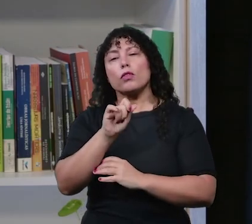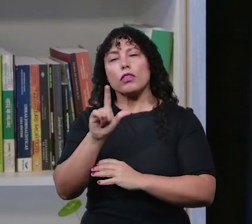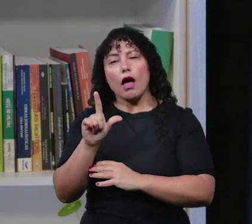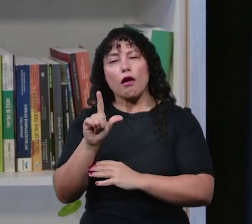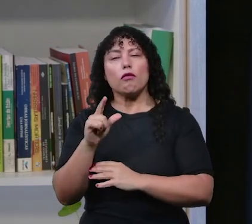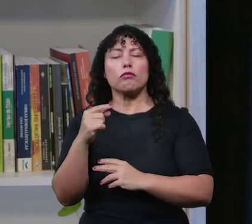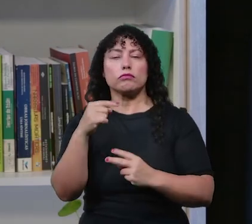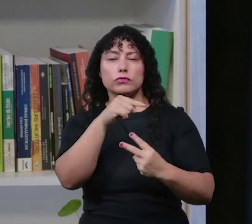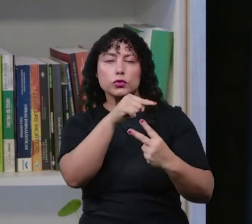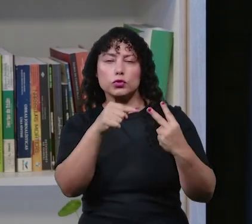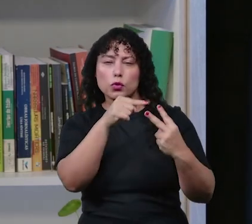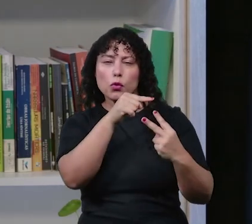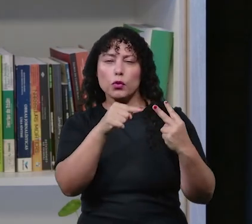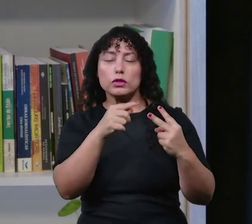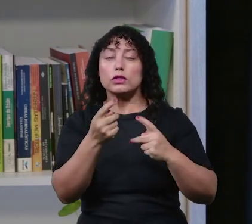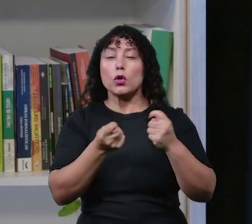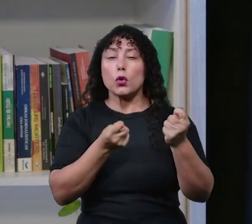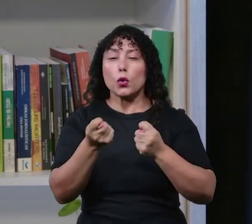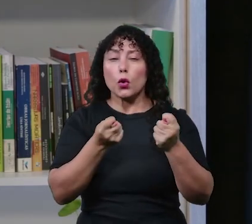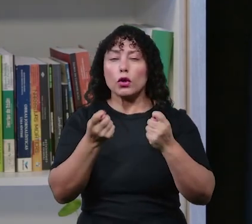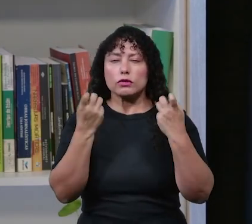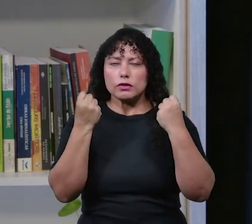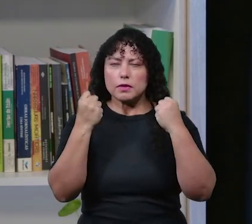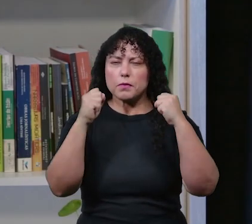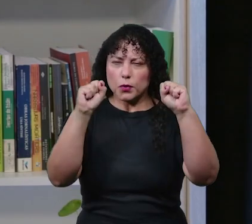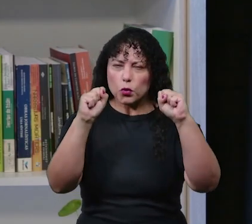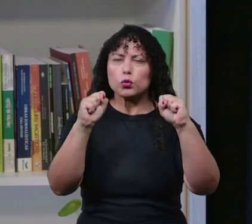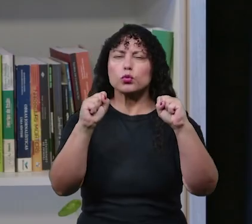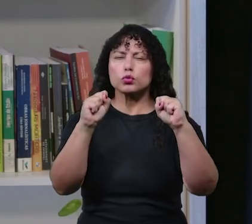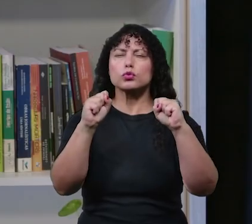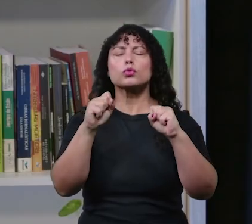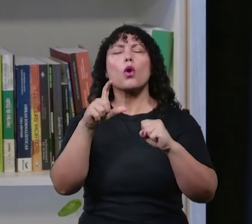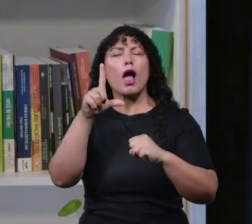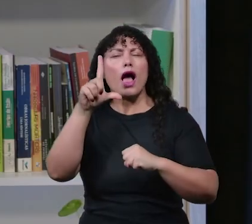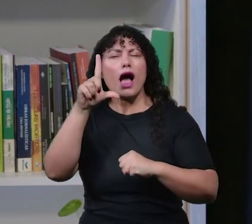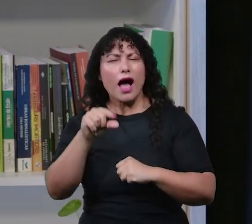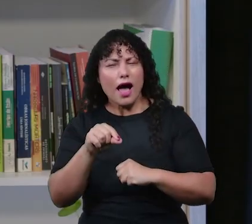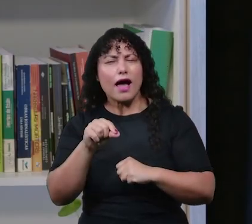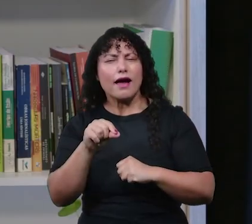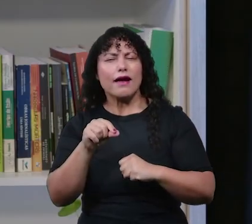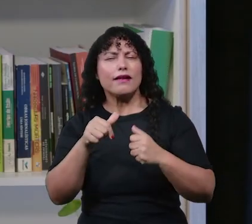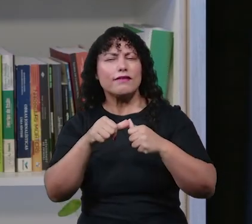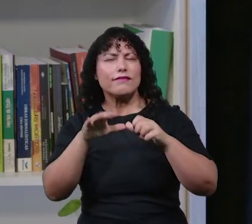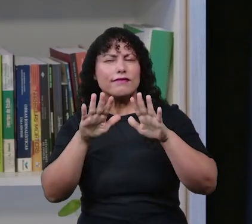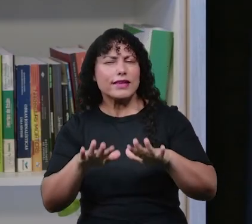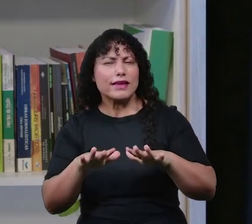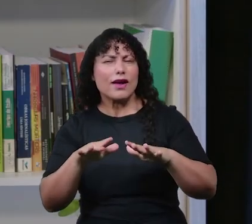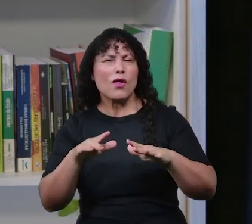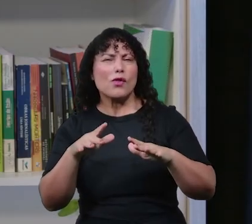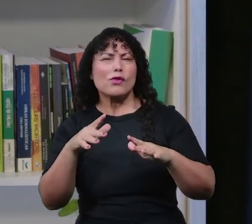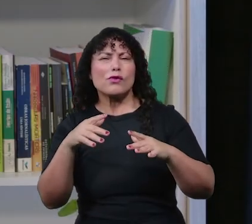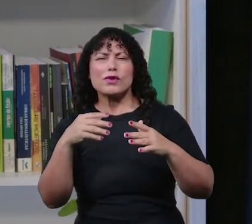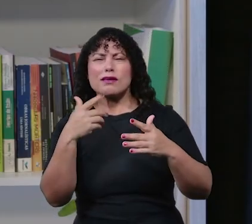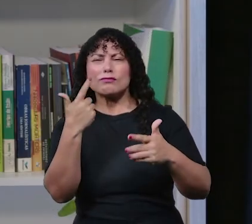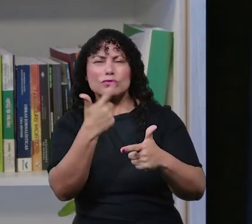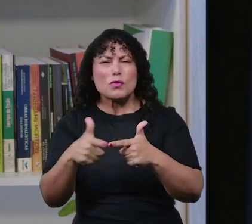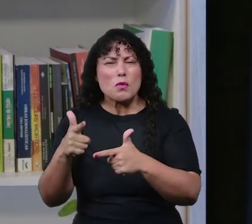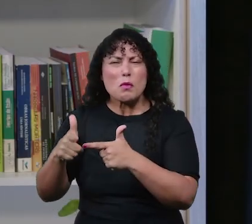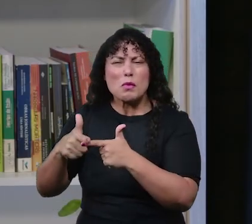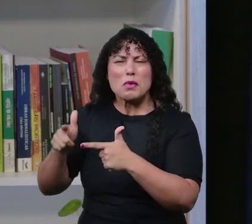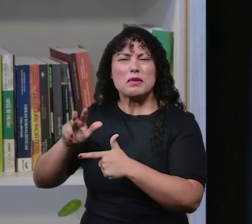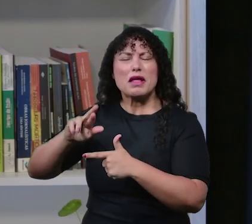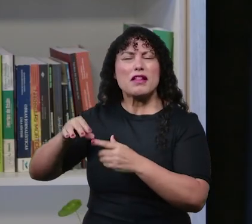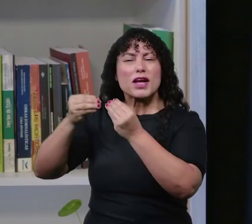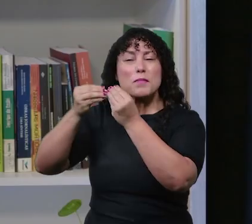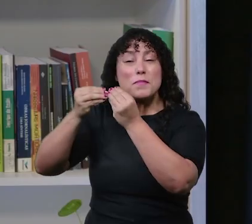tanto um quanto o outro, e esse controle inibitório, muitas das vezes ele fica, vamos dizer assim, não é perturbado, mas